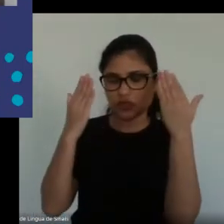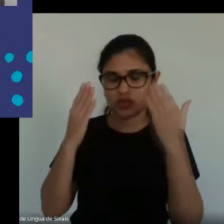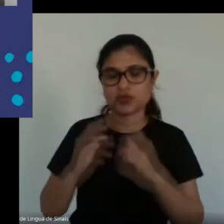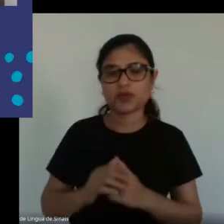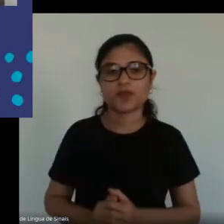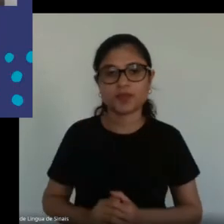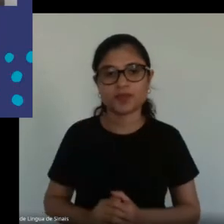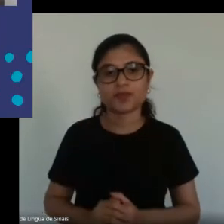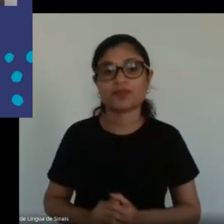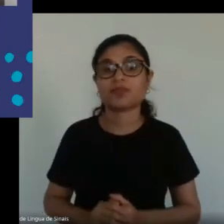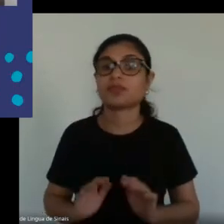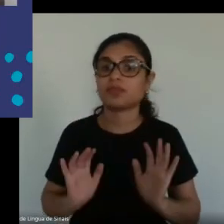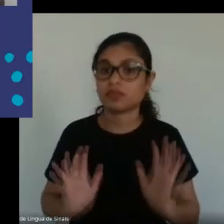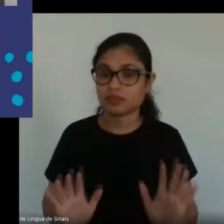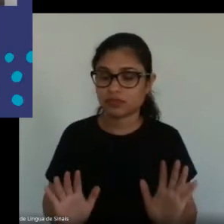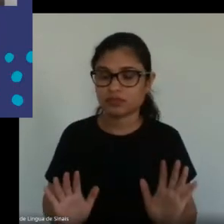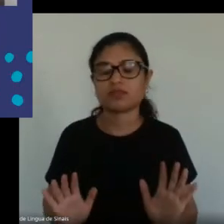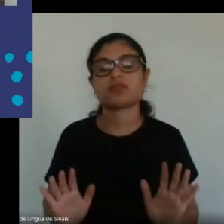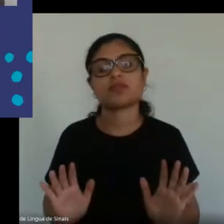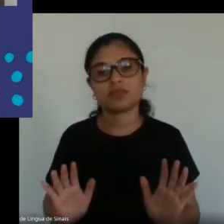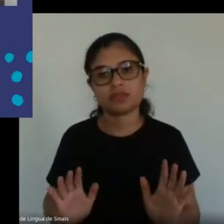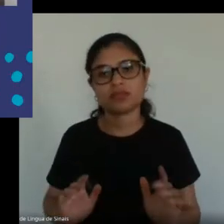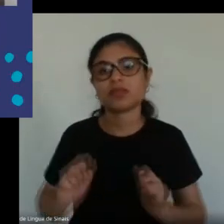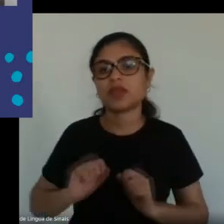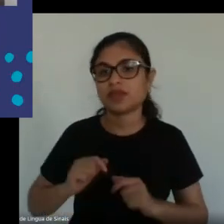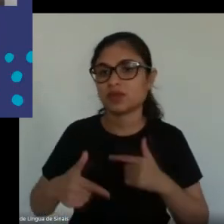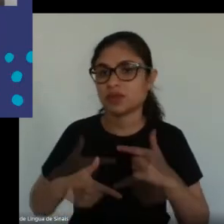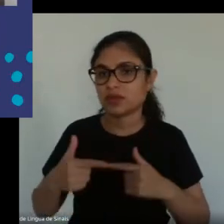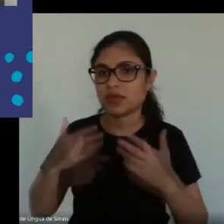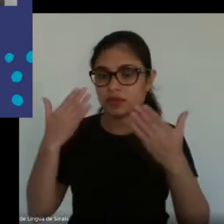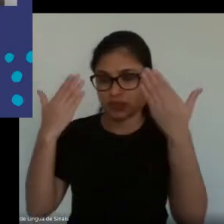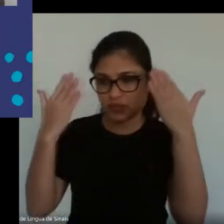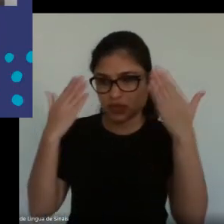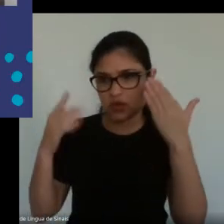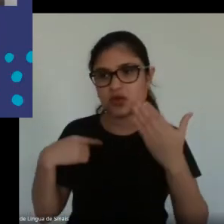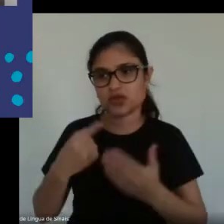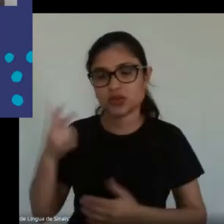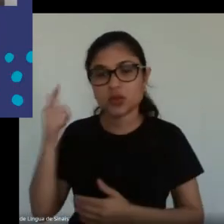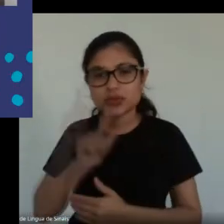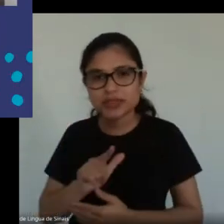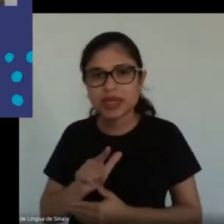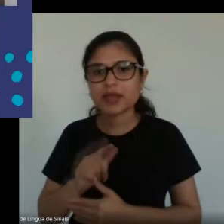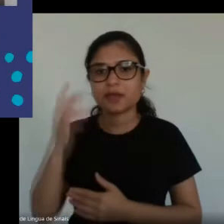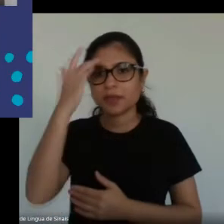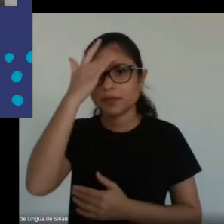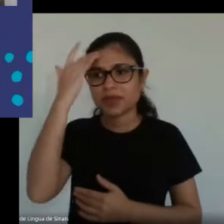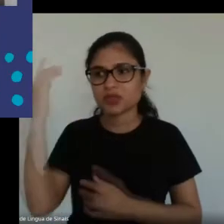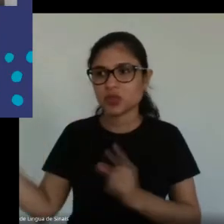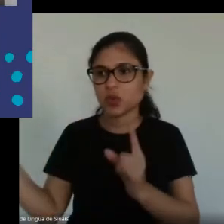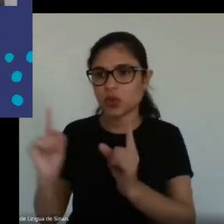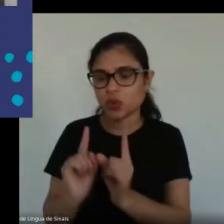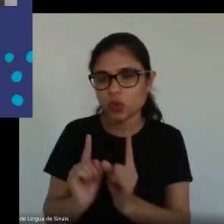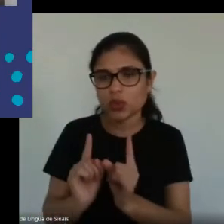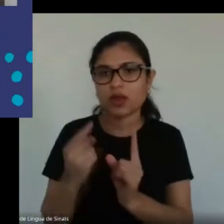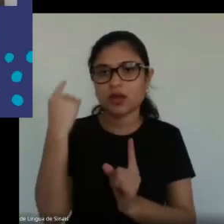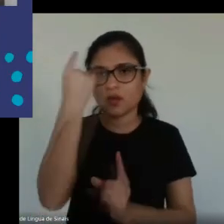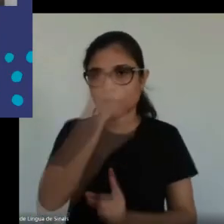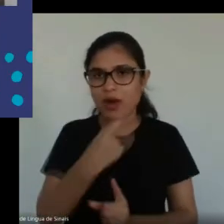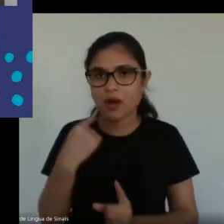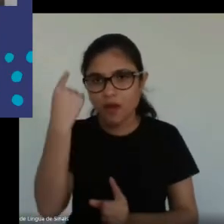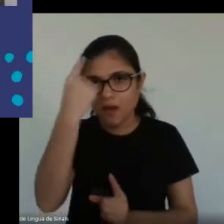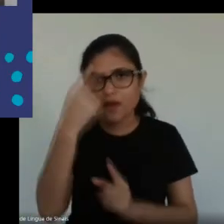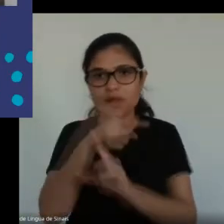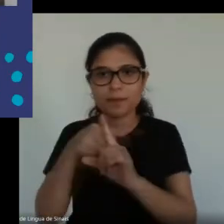Agora, fazer o trabalho psicológico mesmo que a gente tem condições de fazer, como faz uma pessoa na clínica, 1 hora e